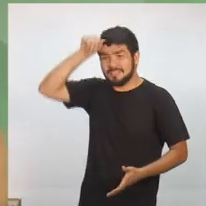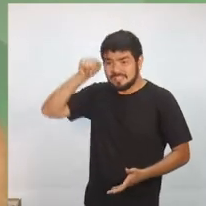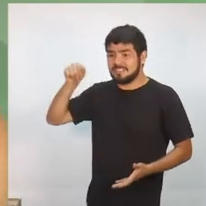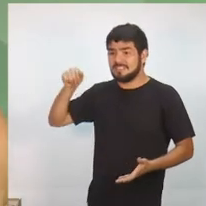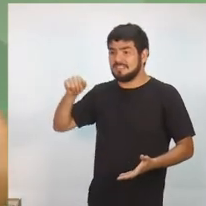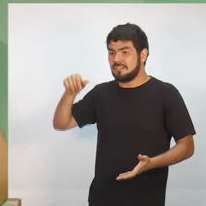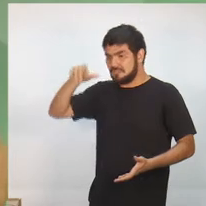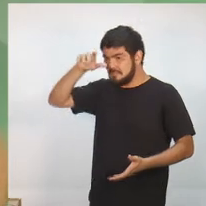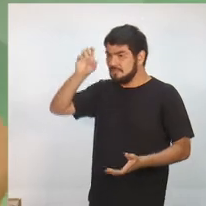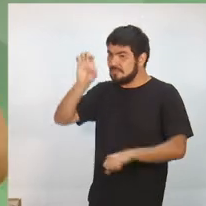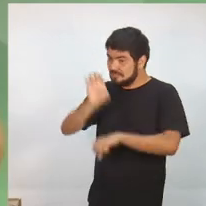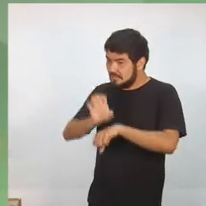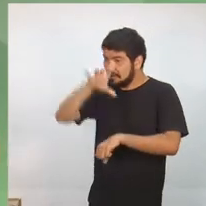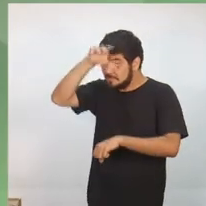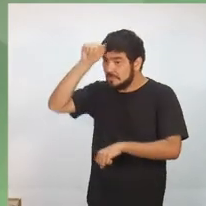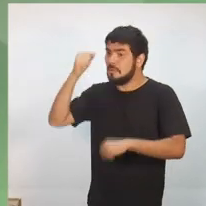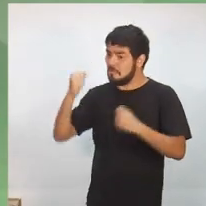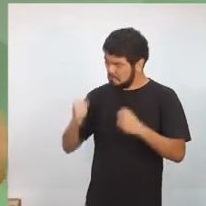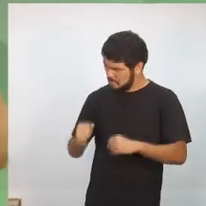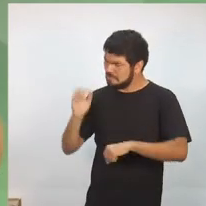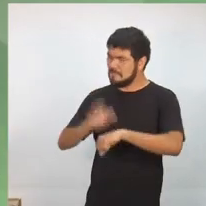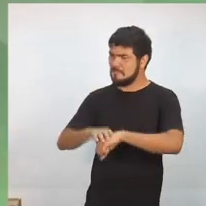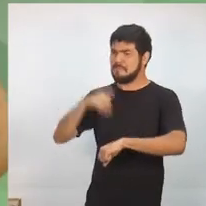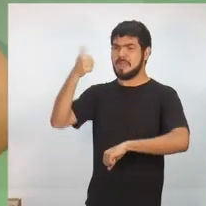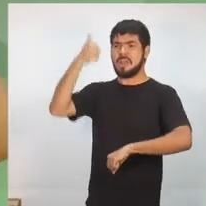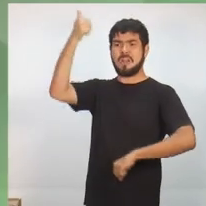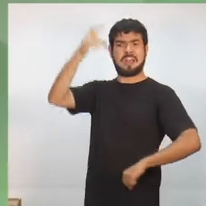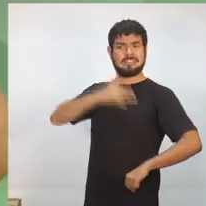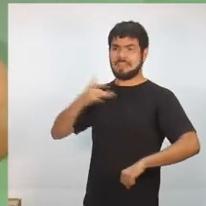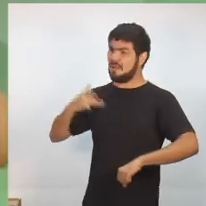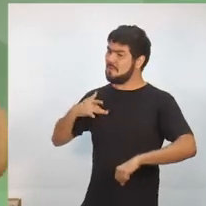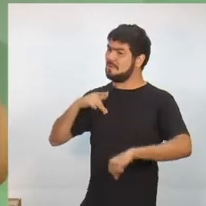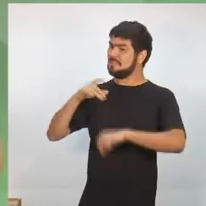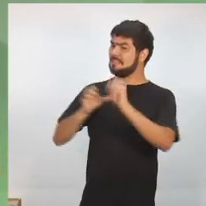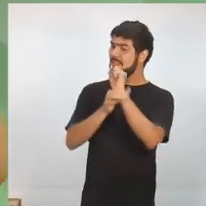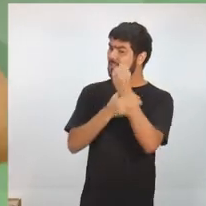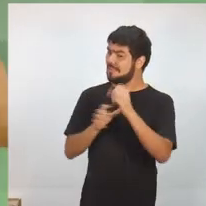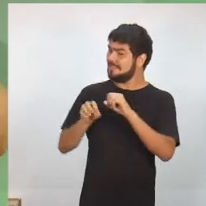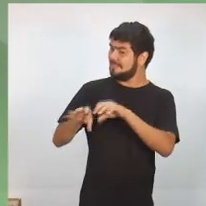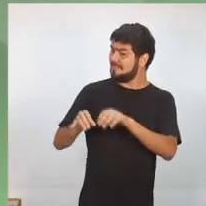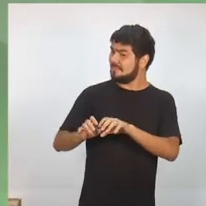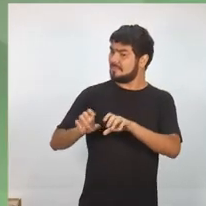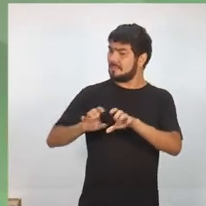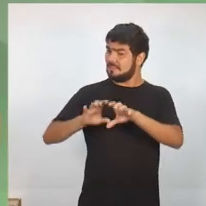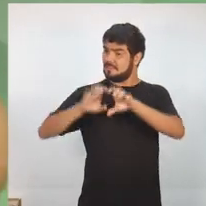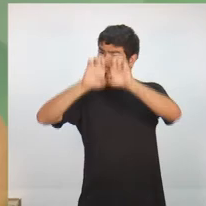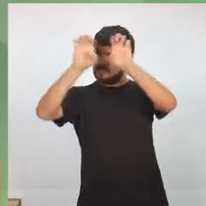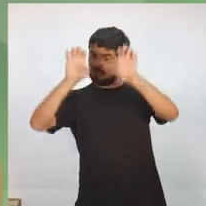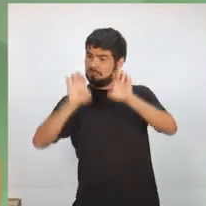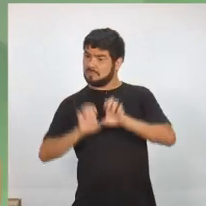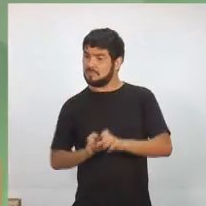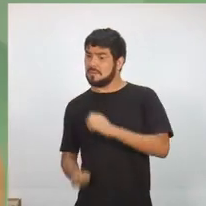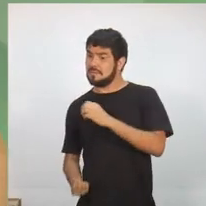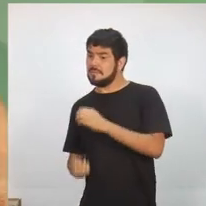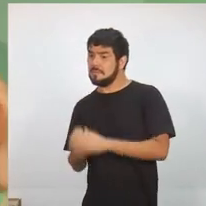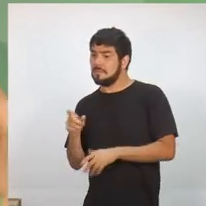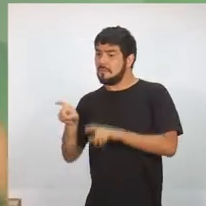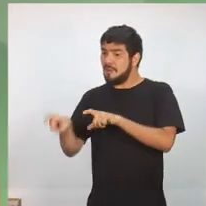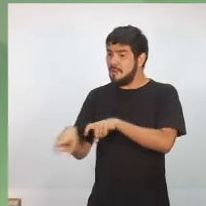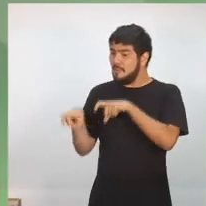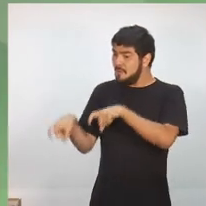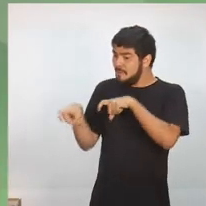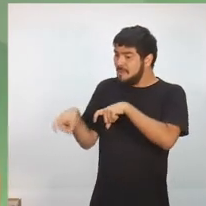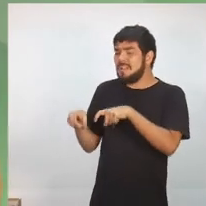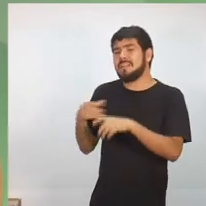do Amazonas pode ter sim melhor serviço de saúde, de segurança, de educação, de infraestrutura e produção rural. É por isso